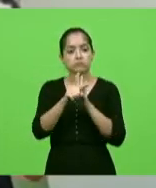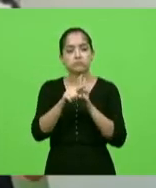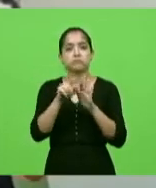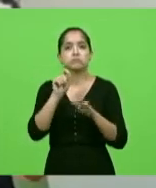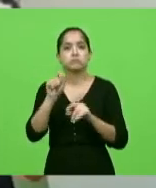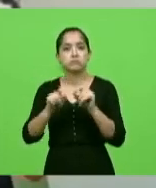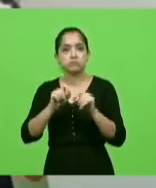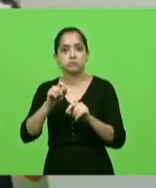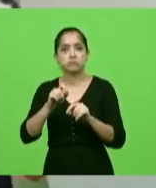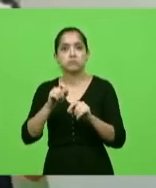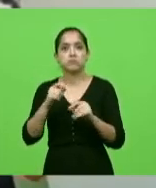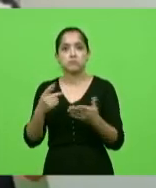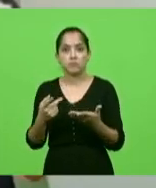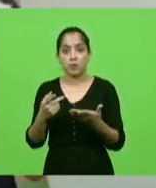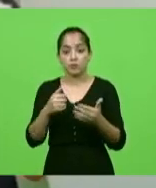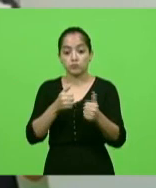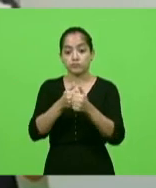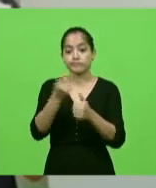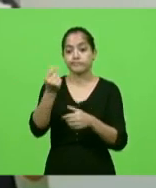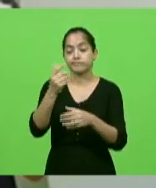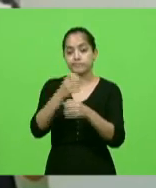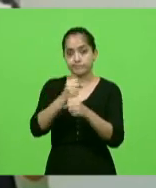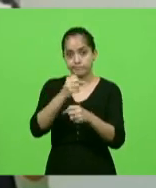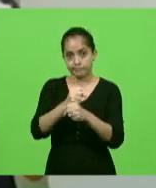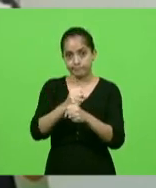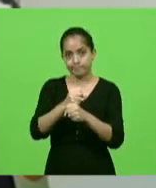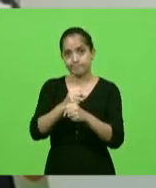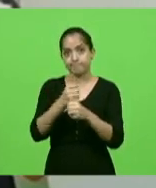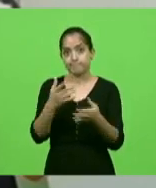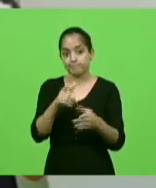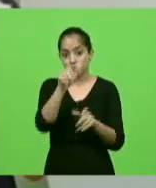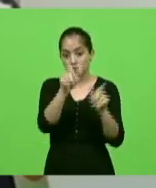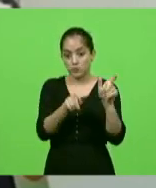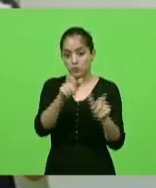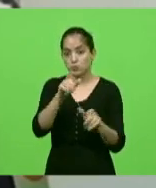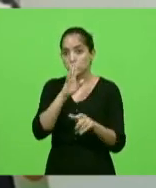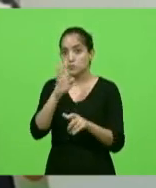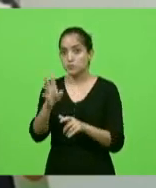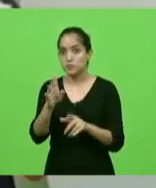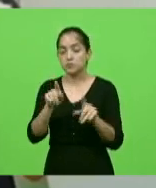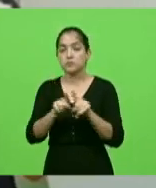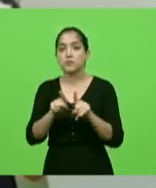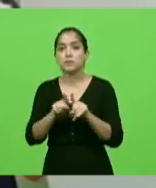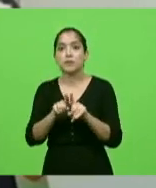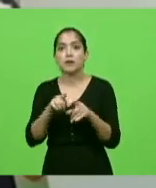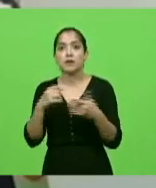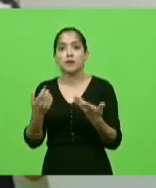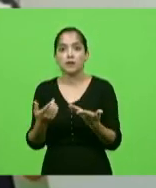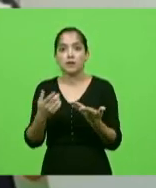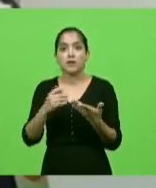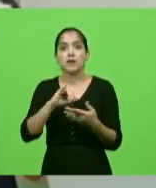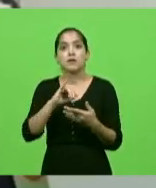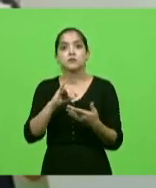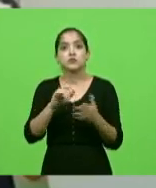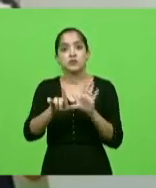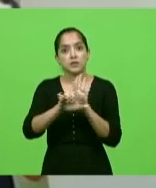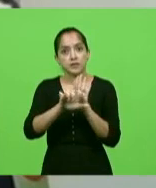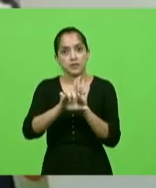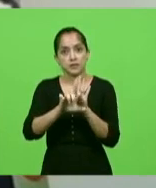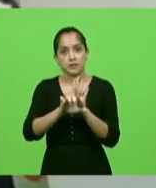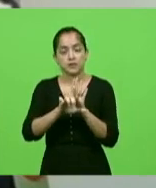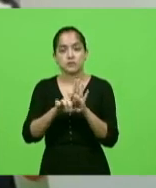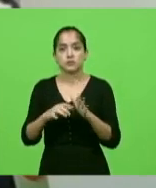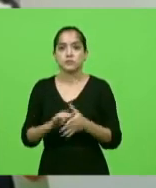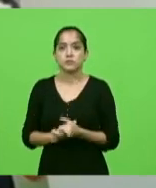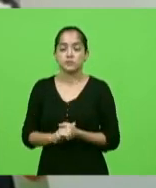formalizada ao Tribunal de Contas do Estado segundo os acusadores mas se objetivava dar aparência de legalidade para